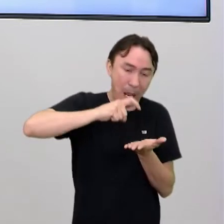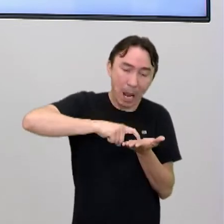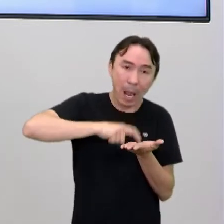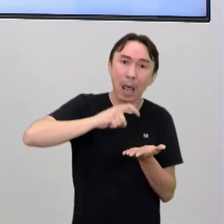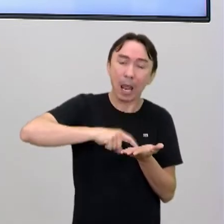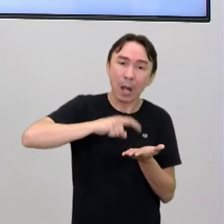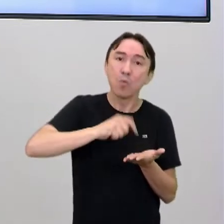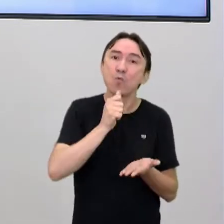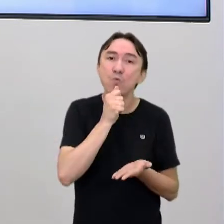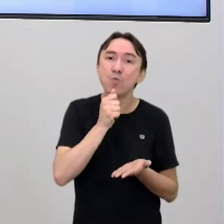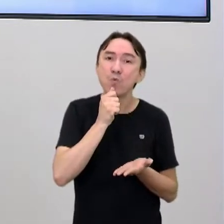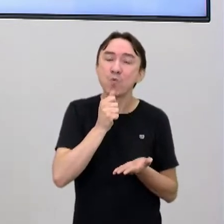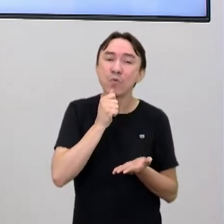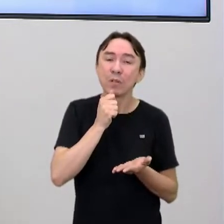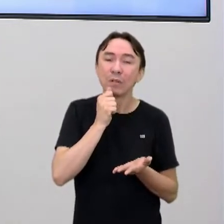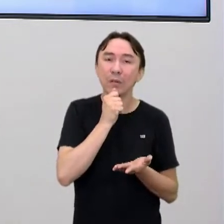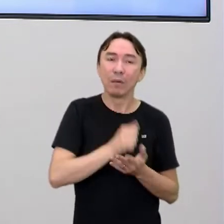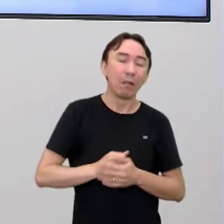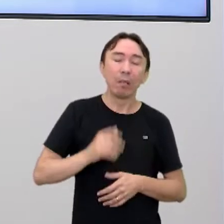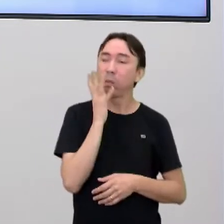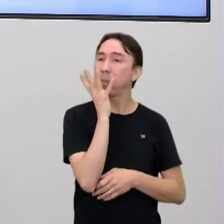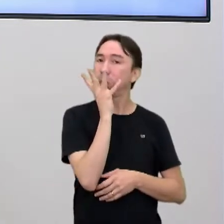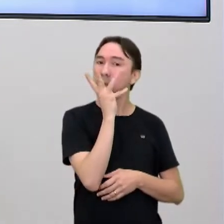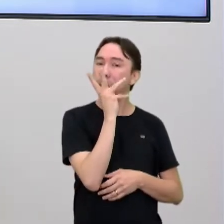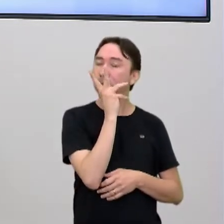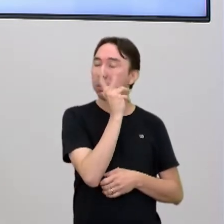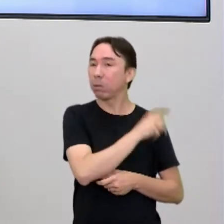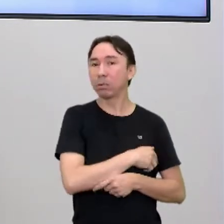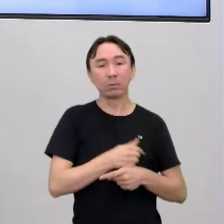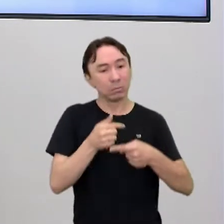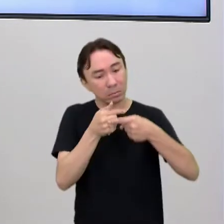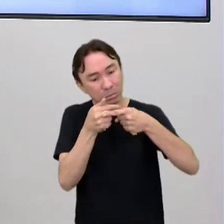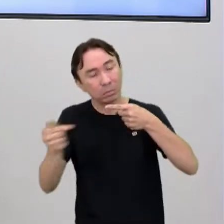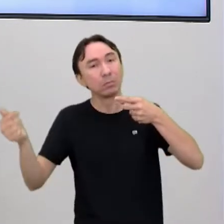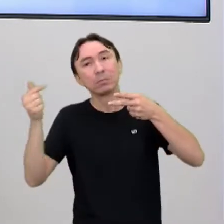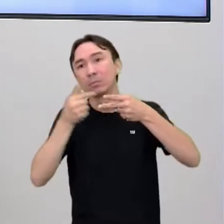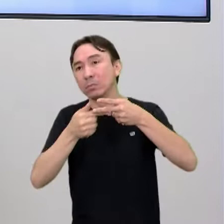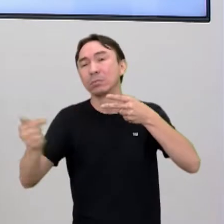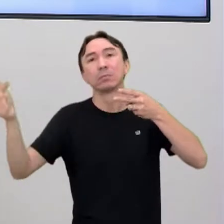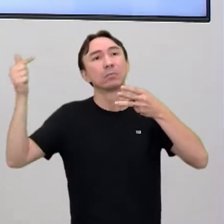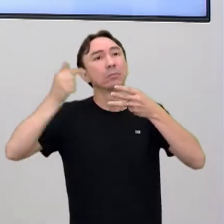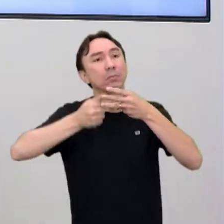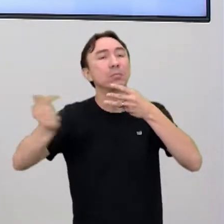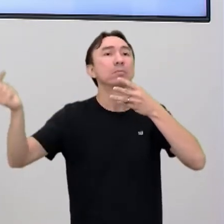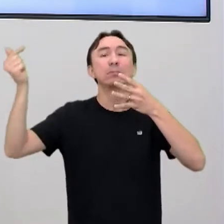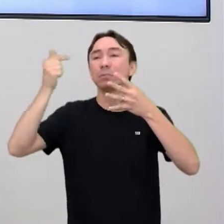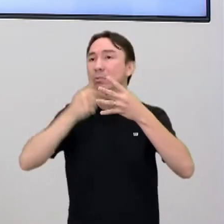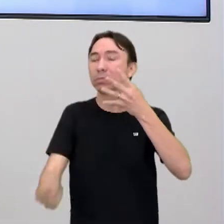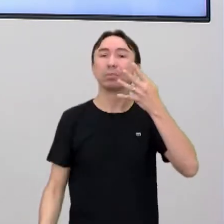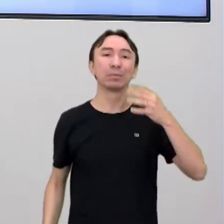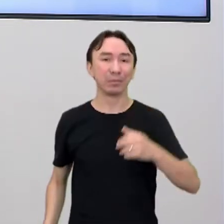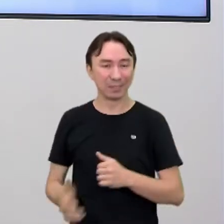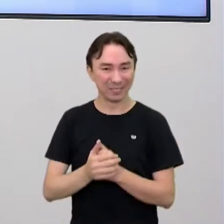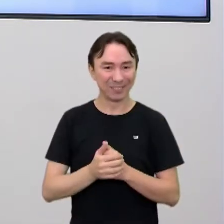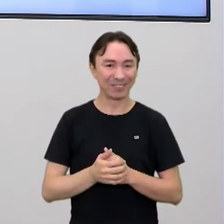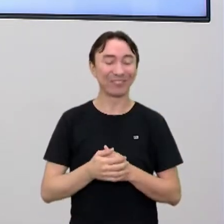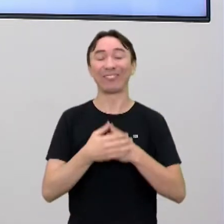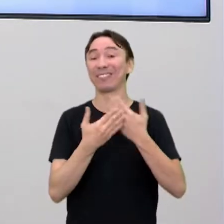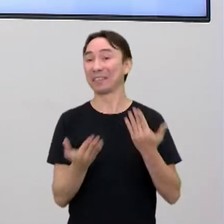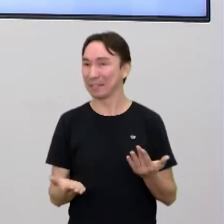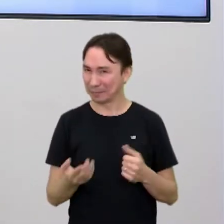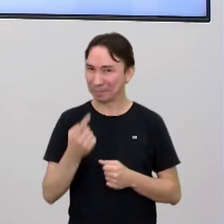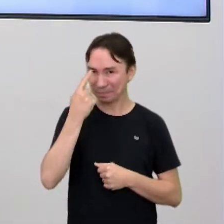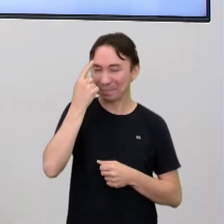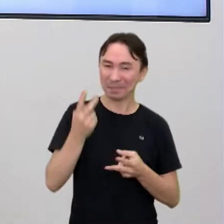alguma informação sair de um continente diferente e chegar até o nosso. Então, reparem, nós